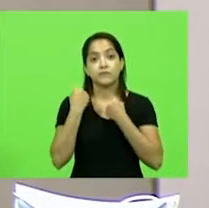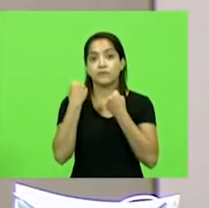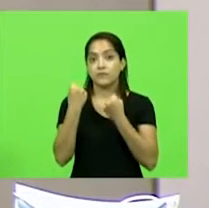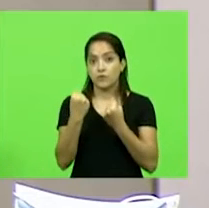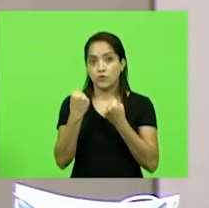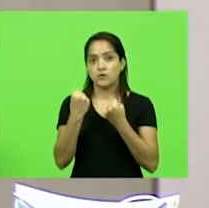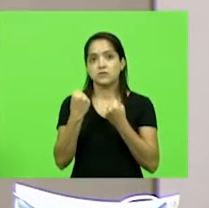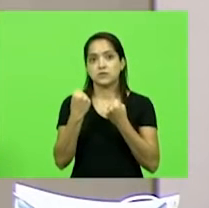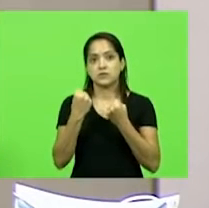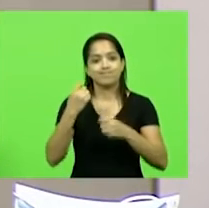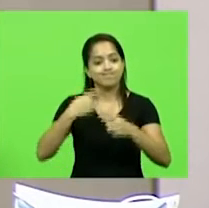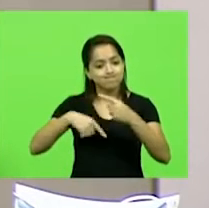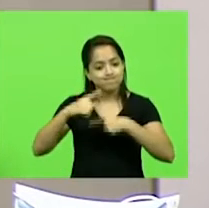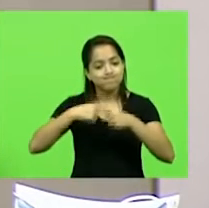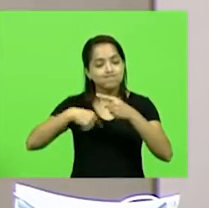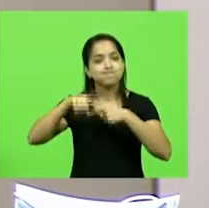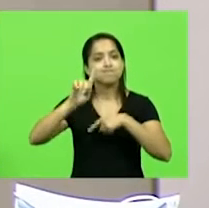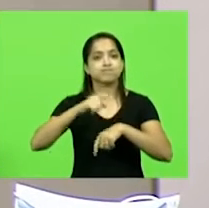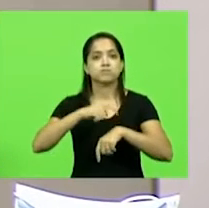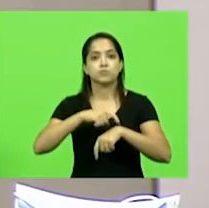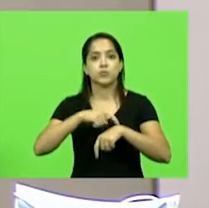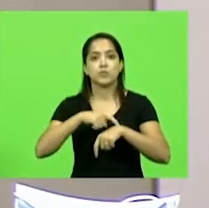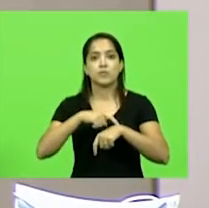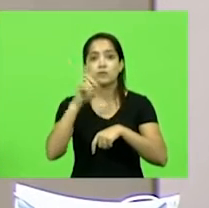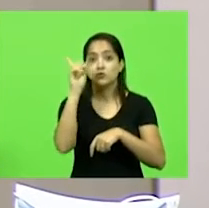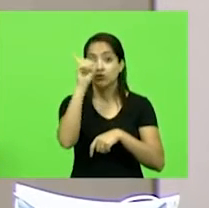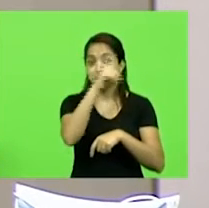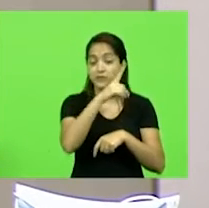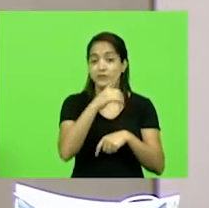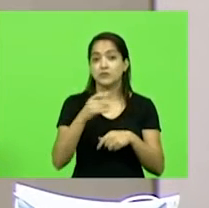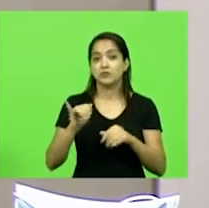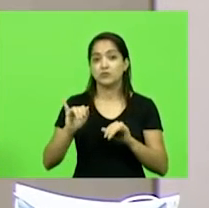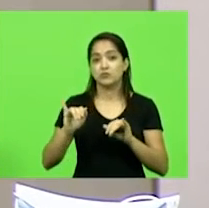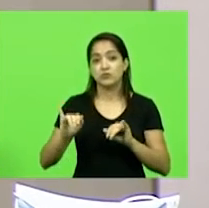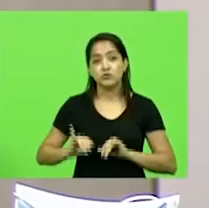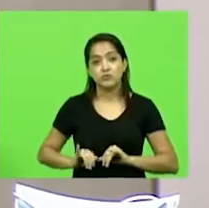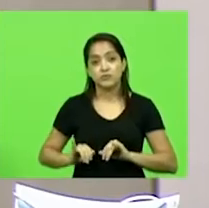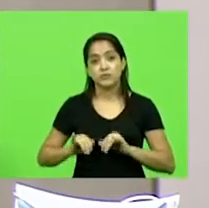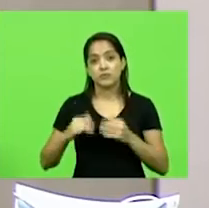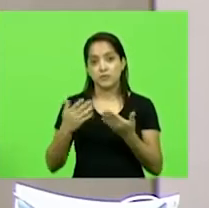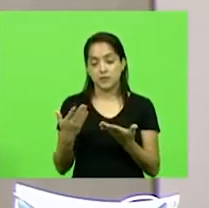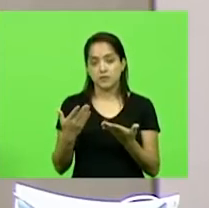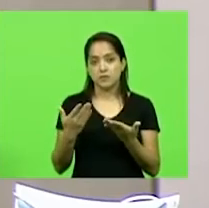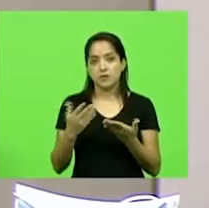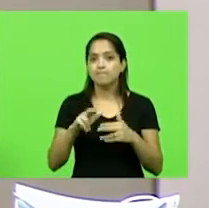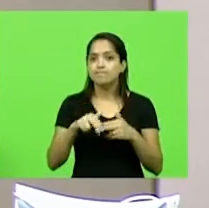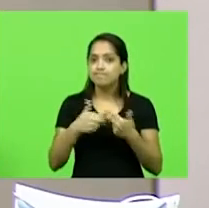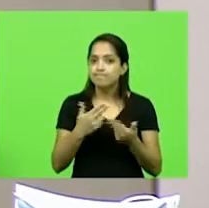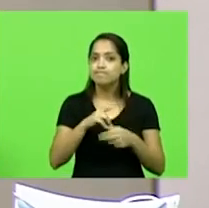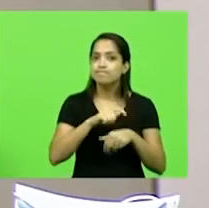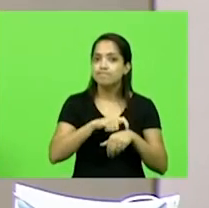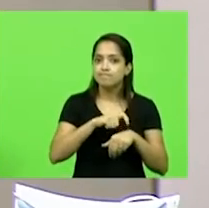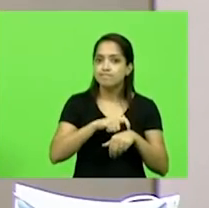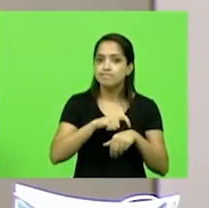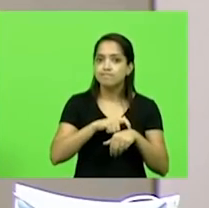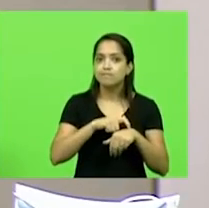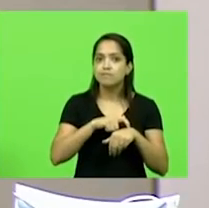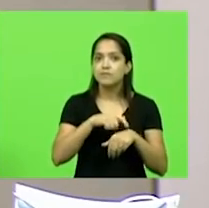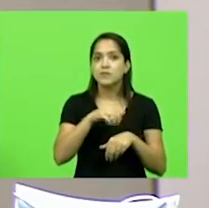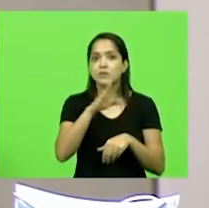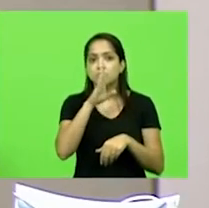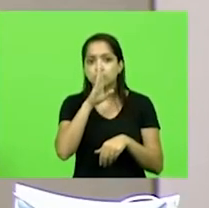superar estes tempos difíceis e de dor por isso nesse momento peço um instante de silêncio